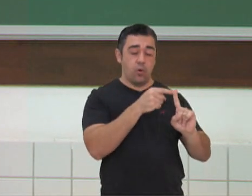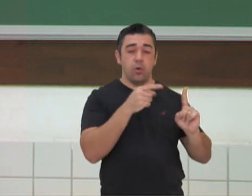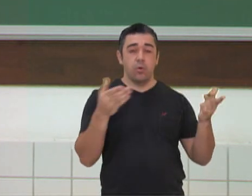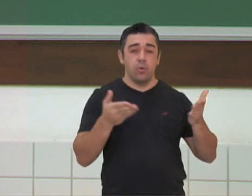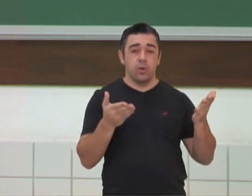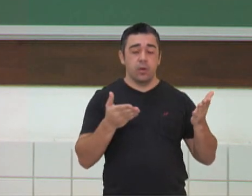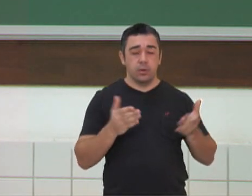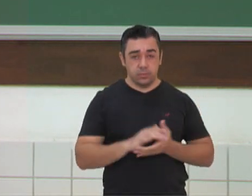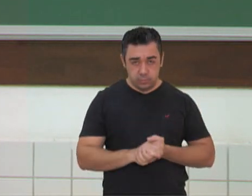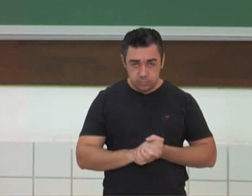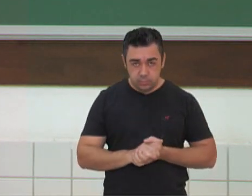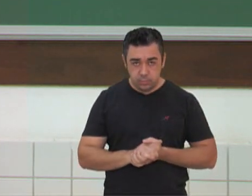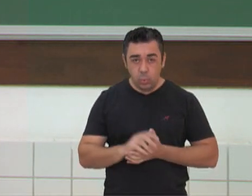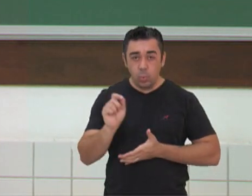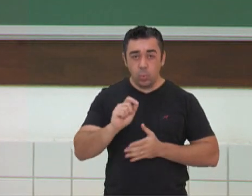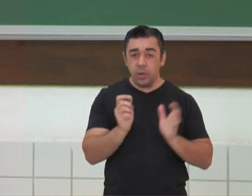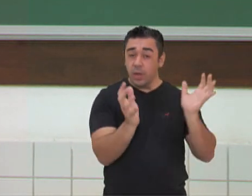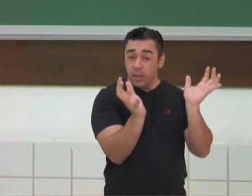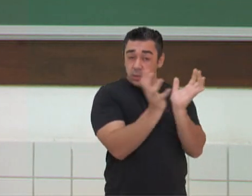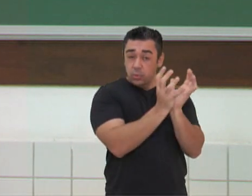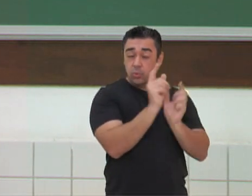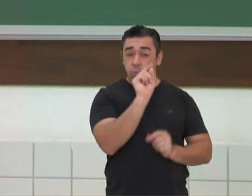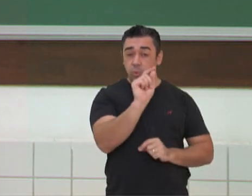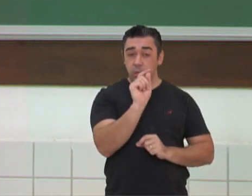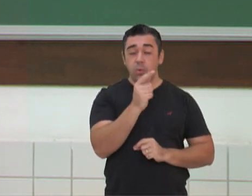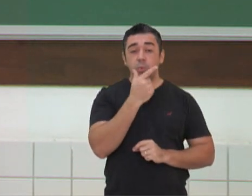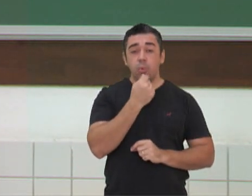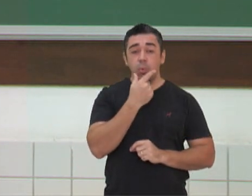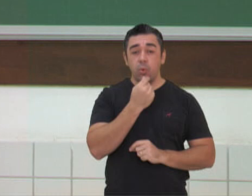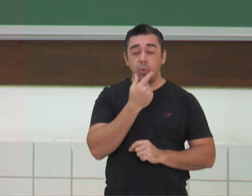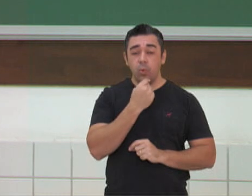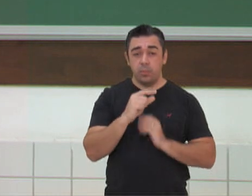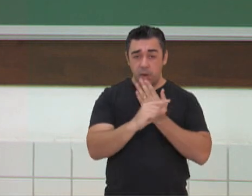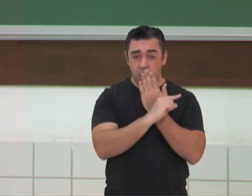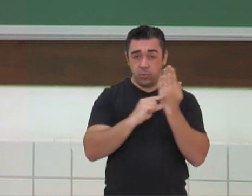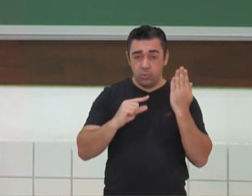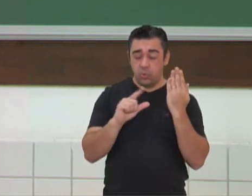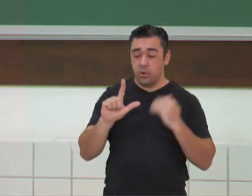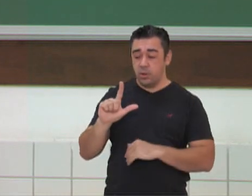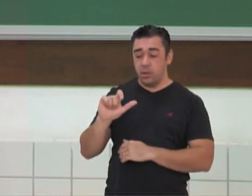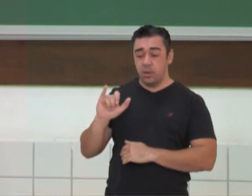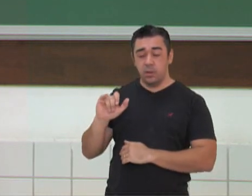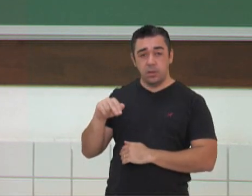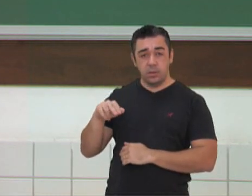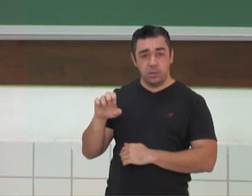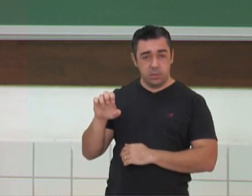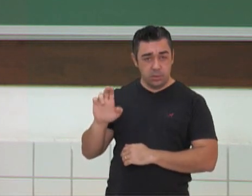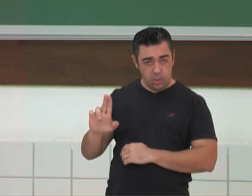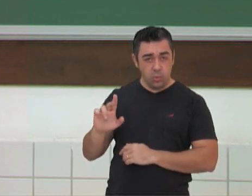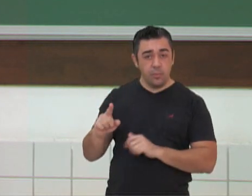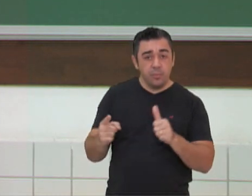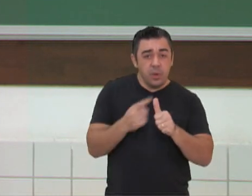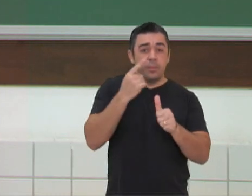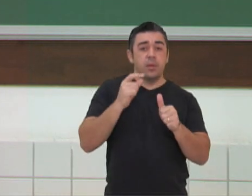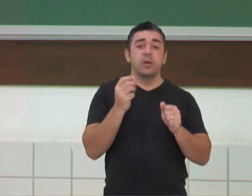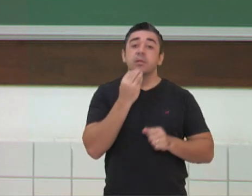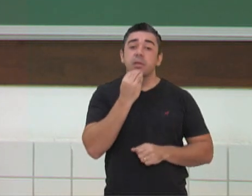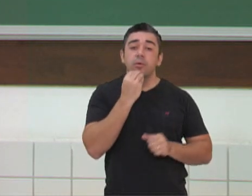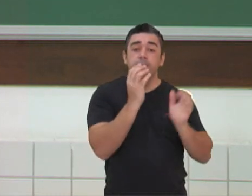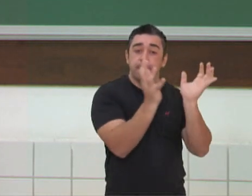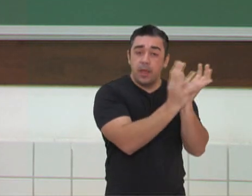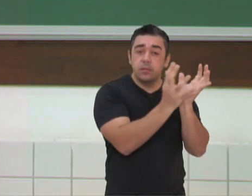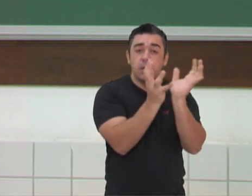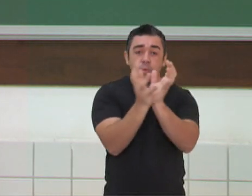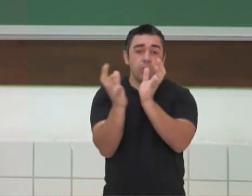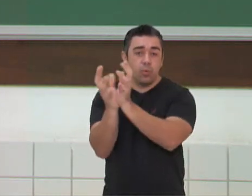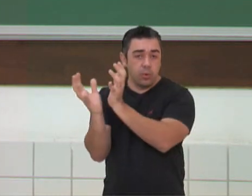Que é a classificação utilizada por Linneu. Então, Linneu foi o primeiro, né, cientista a tentar classificar. Outros já tinham